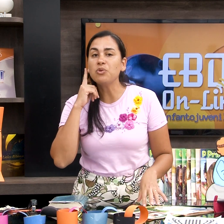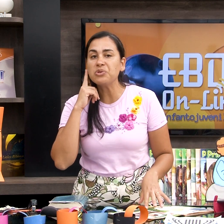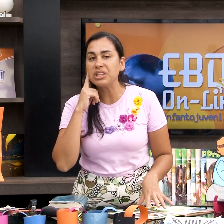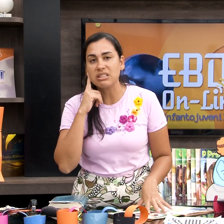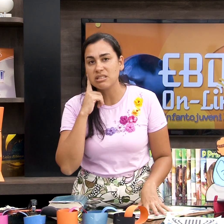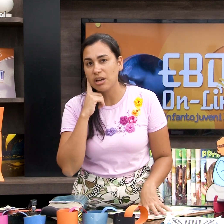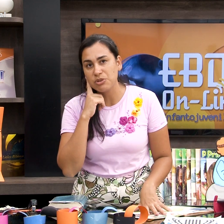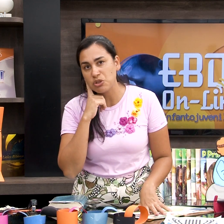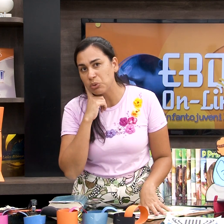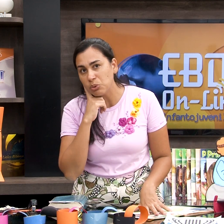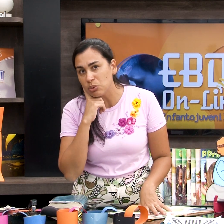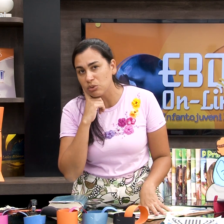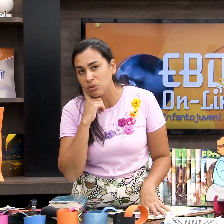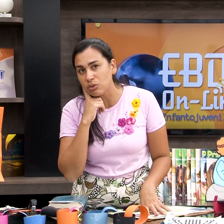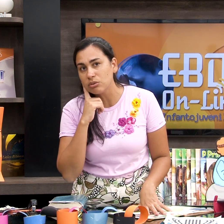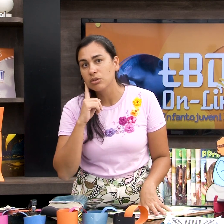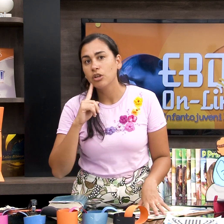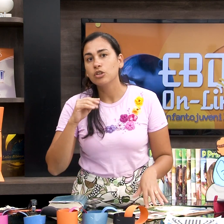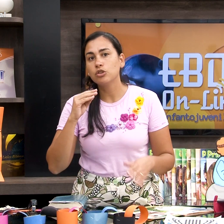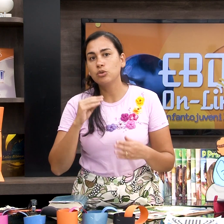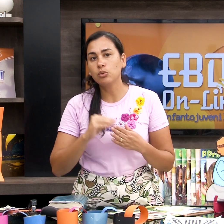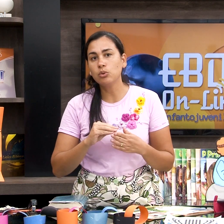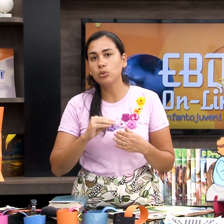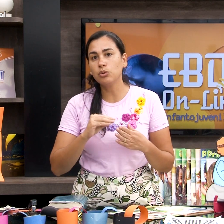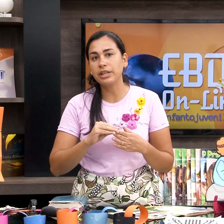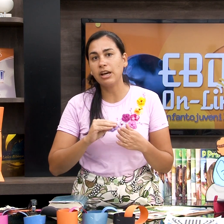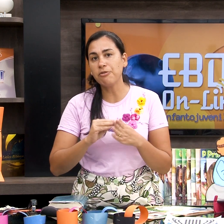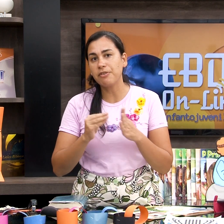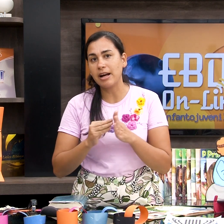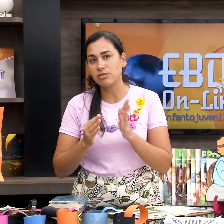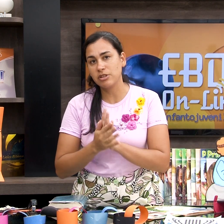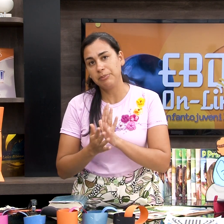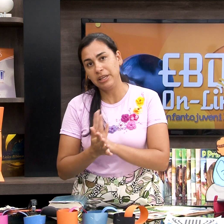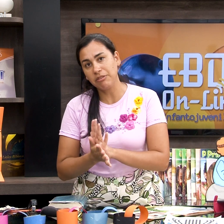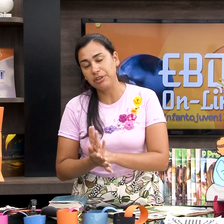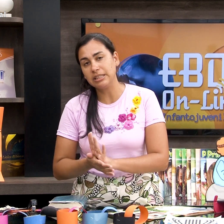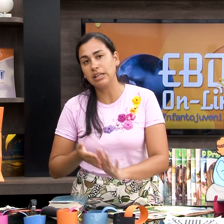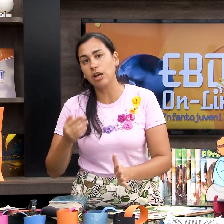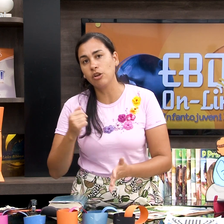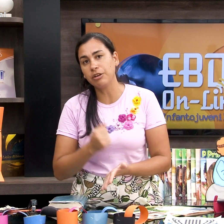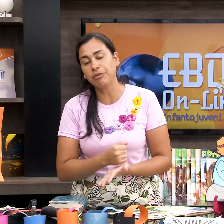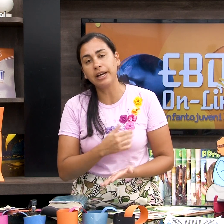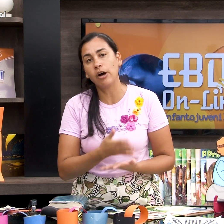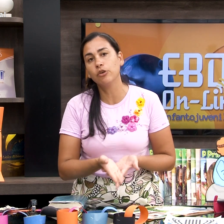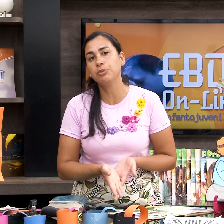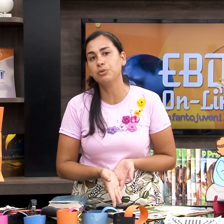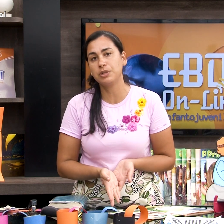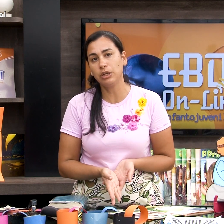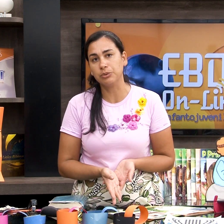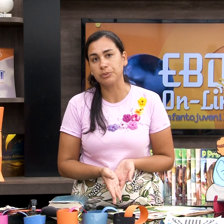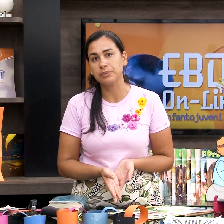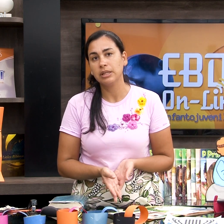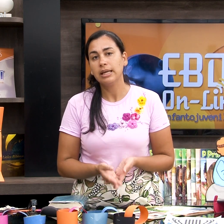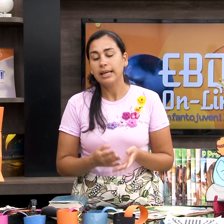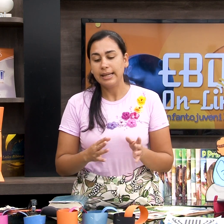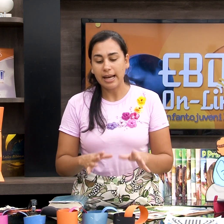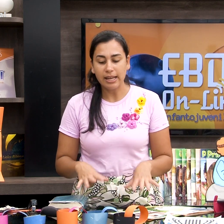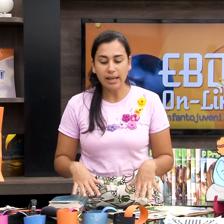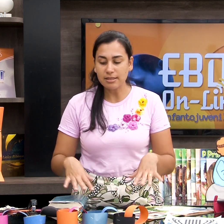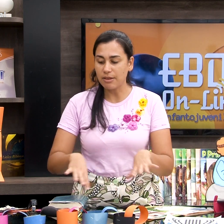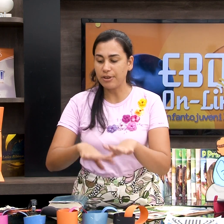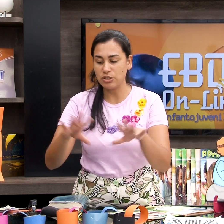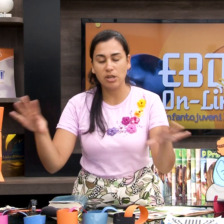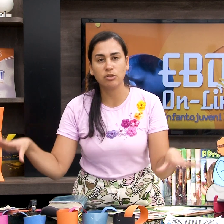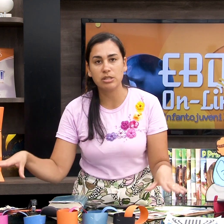as músicas que eu escuto, tudo que eu faço na minha vida tem que glorificar o nome do Senhor. E